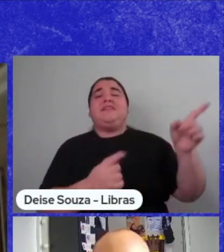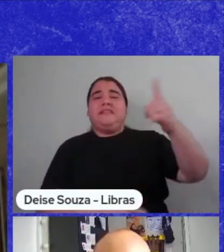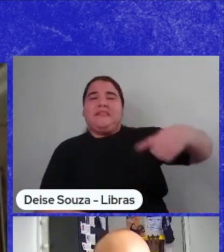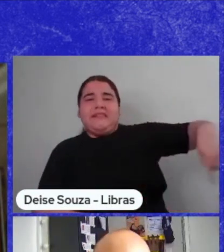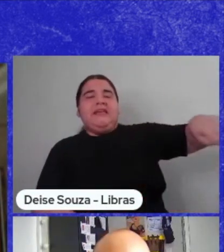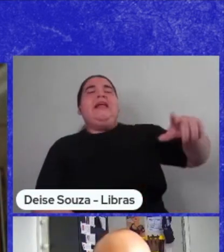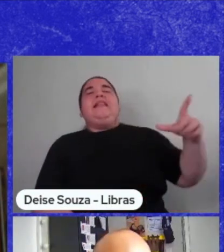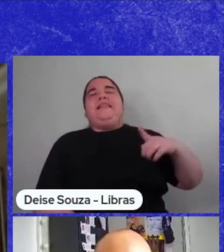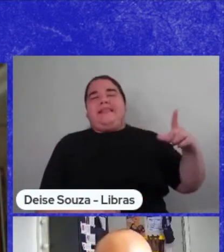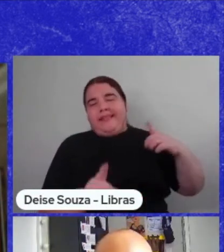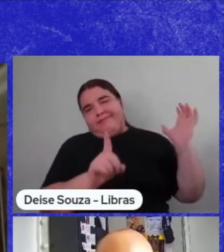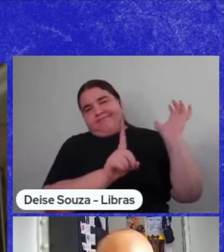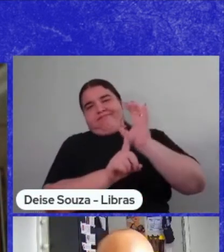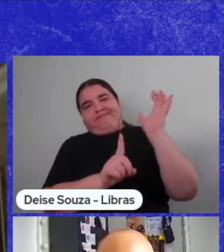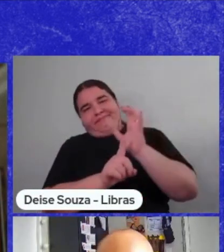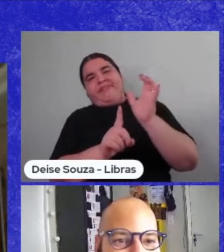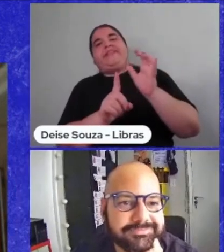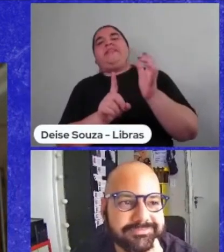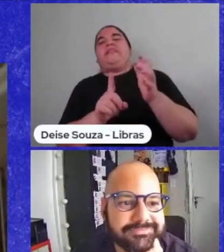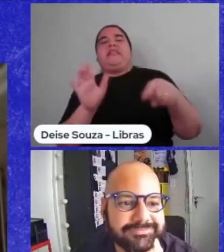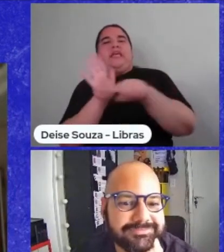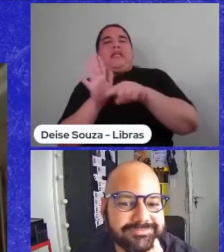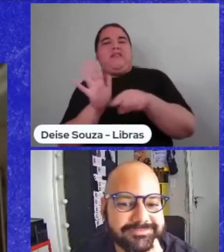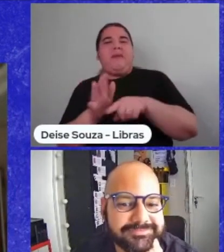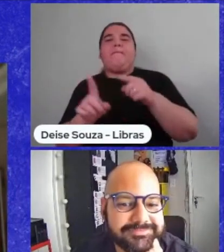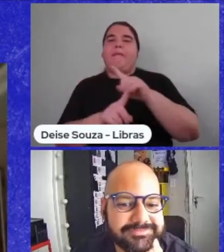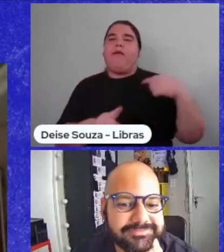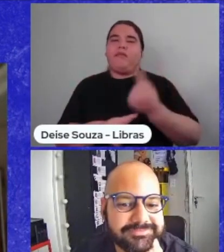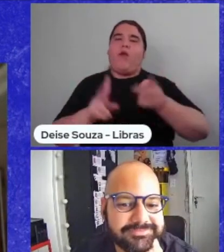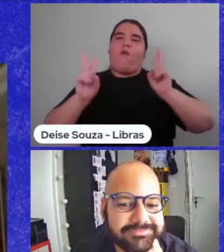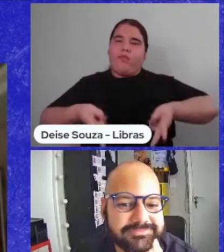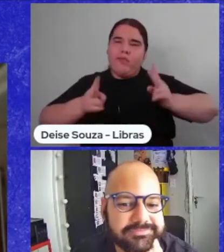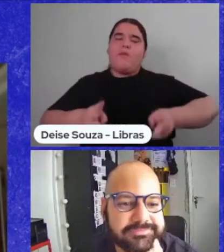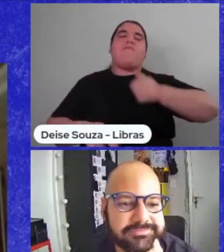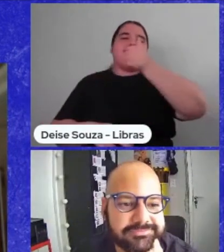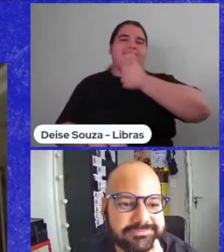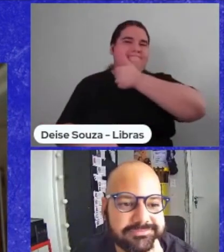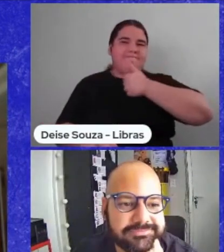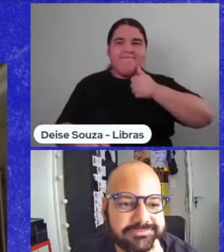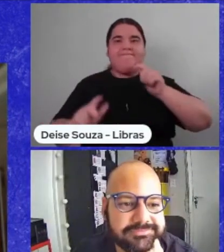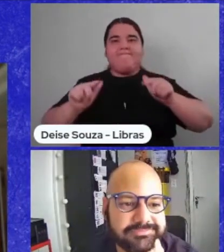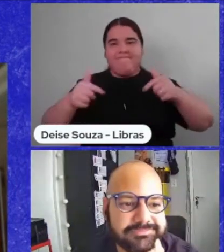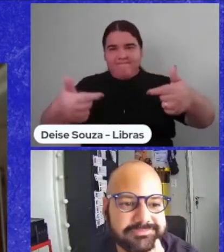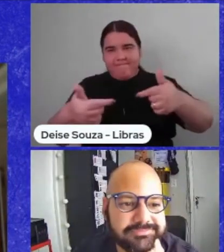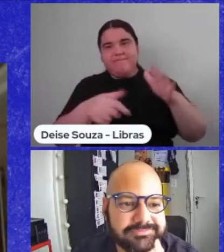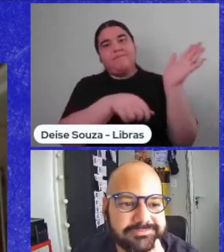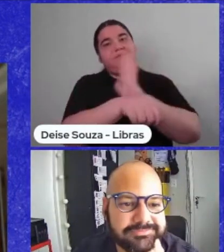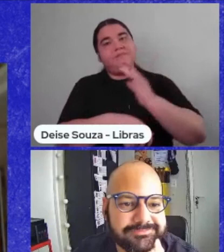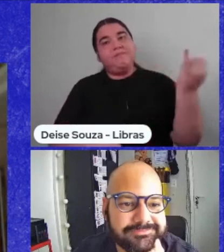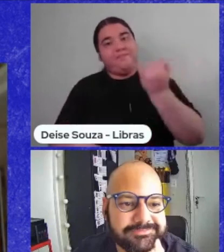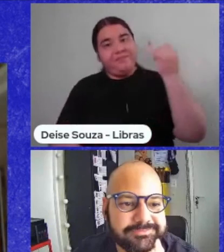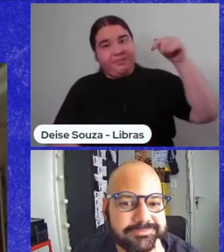a gente não vai desistir, a gente vai continuar fazendo, contando essas histórias. E é muito importante estar aqui